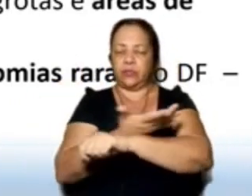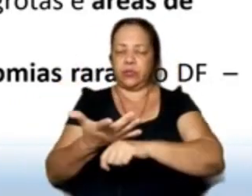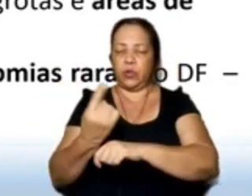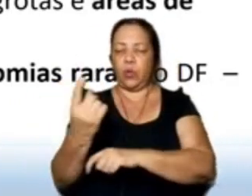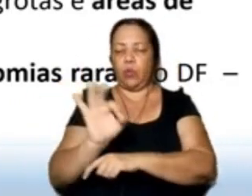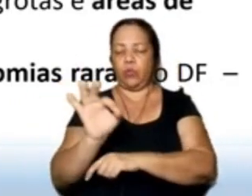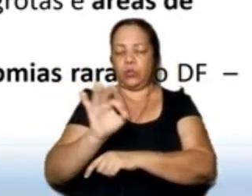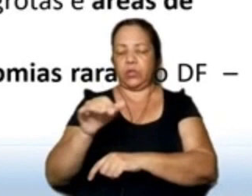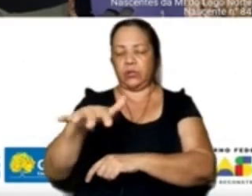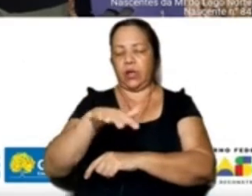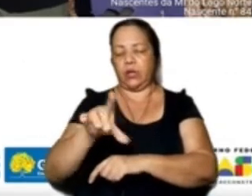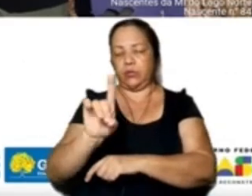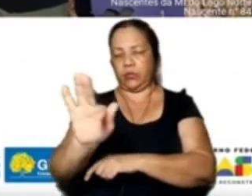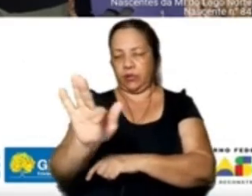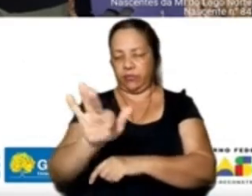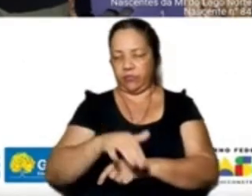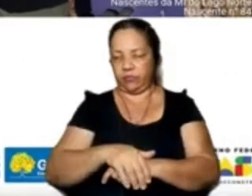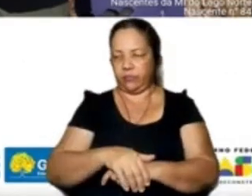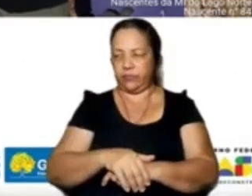território do DF.